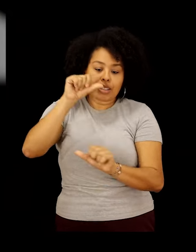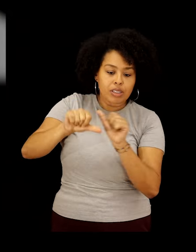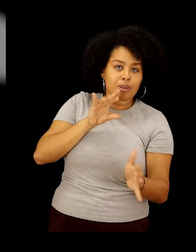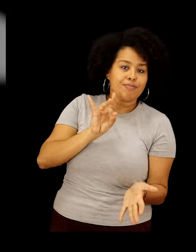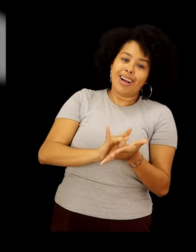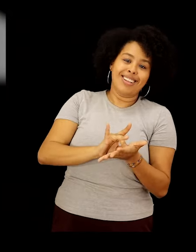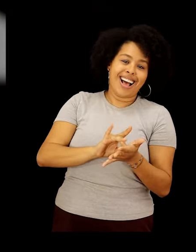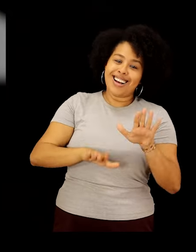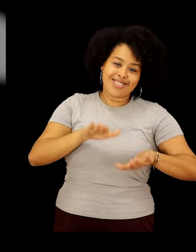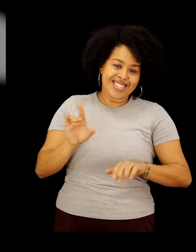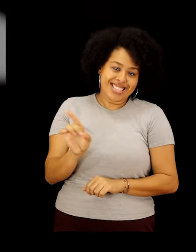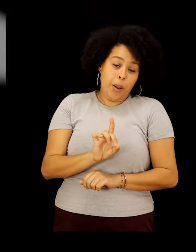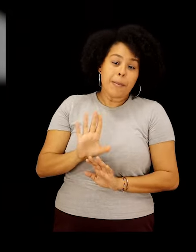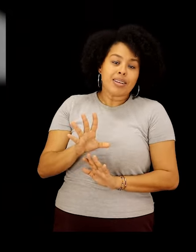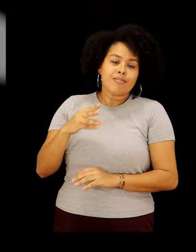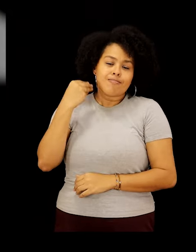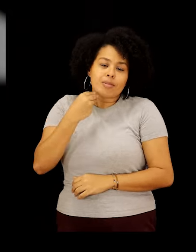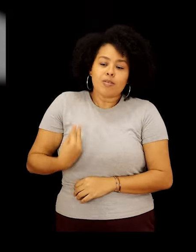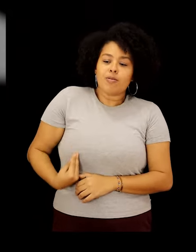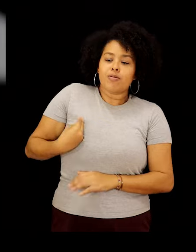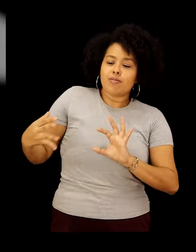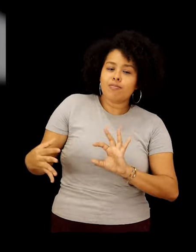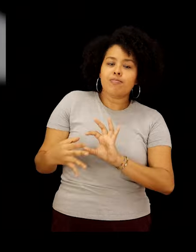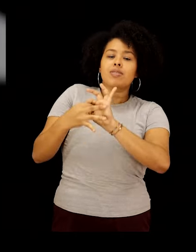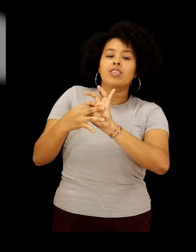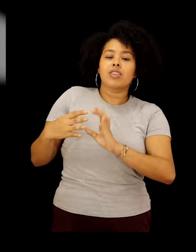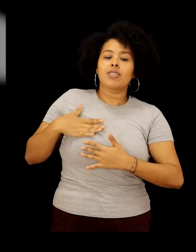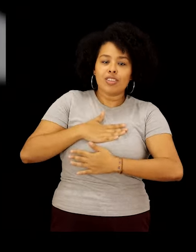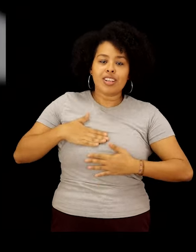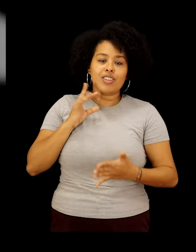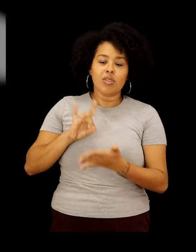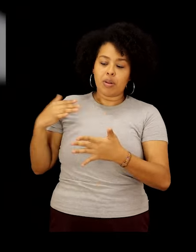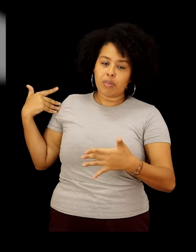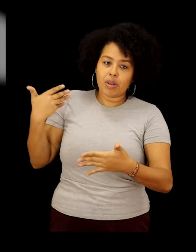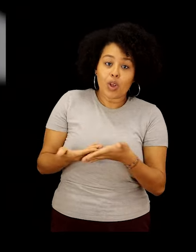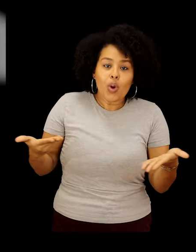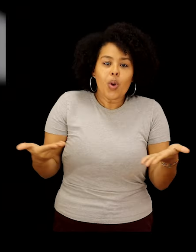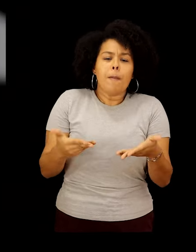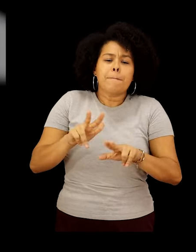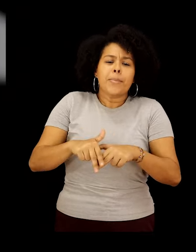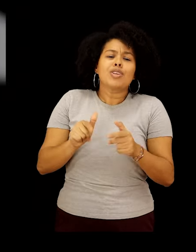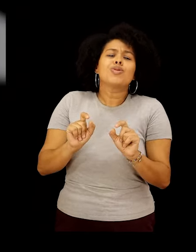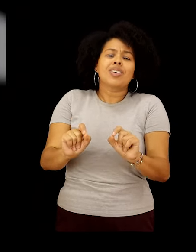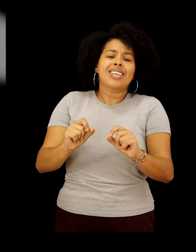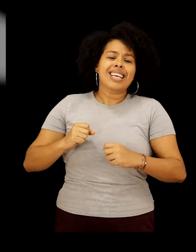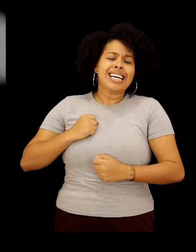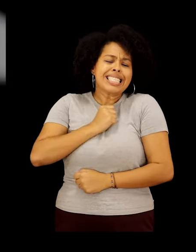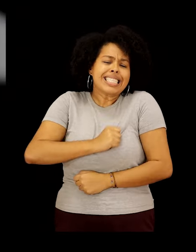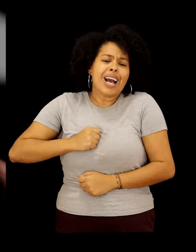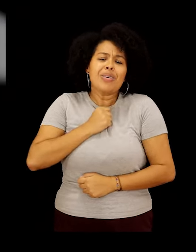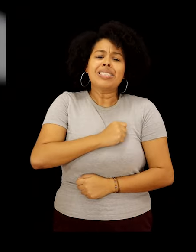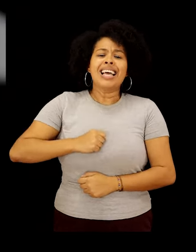executar. Mas tudo que foi vivido com muito gosto, até hoje. Por isso que a saudade se mistura com